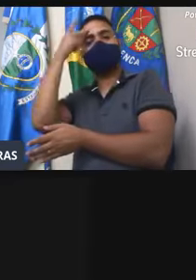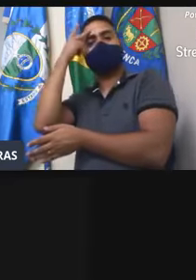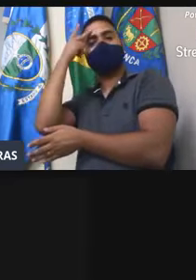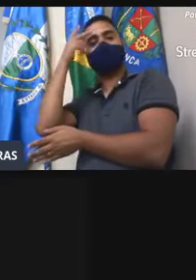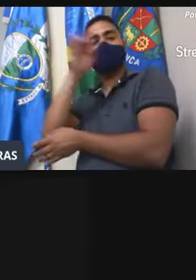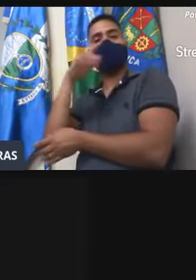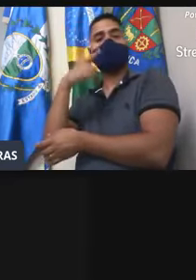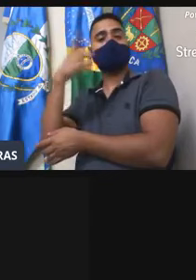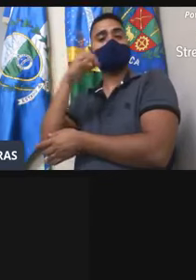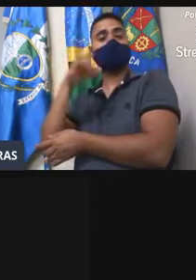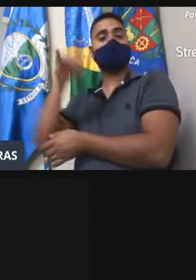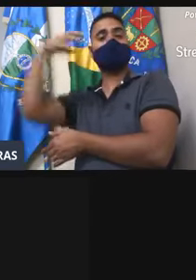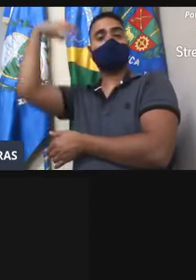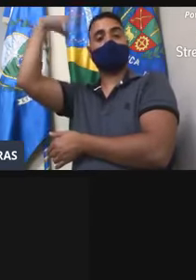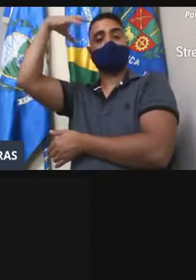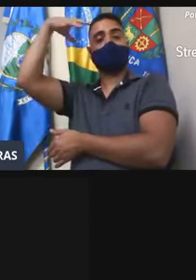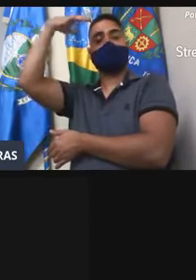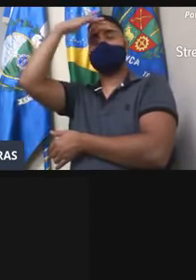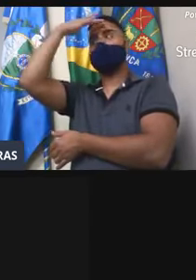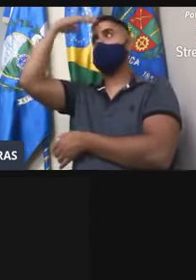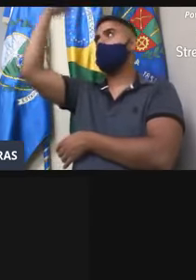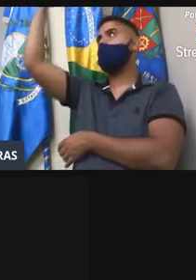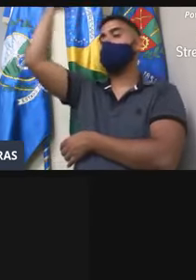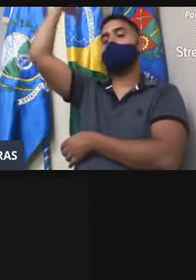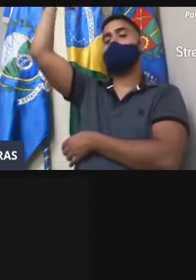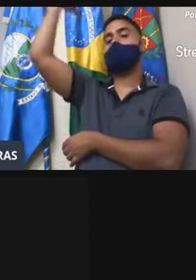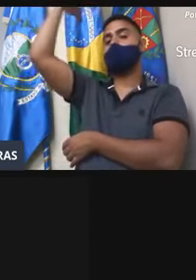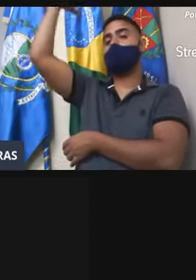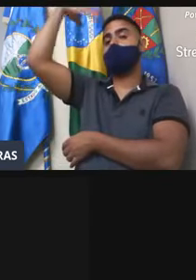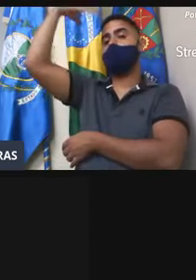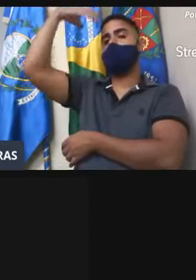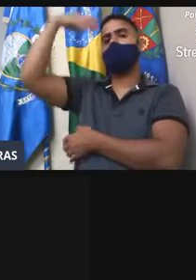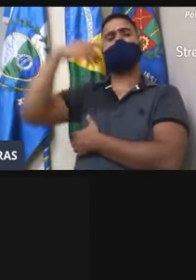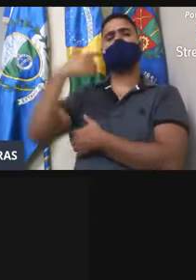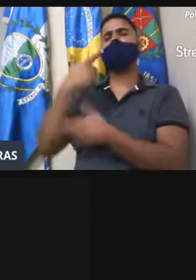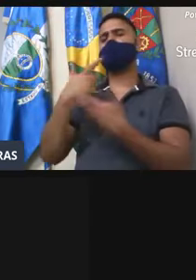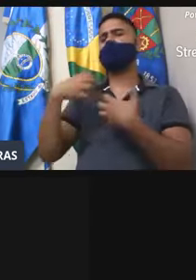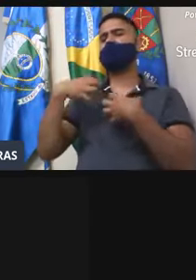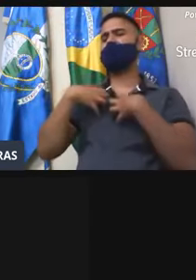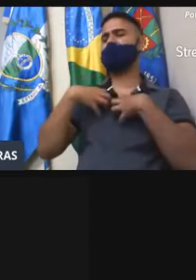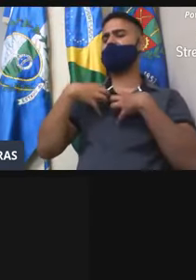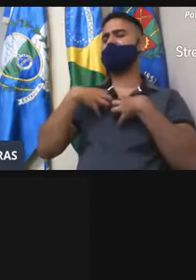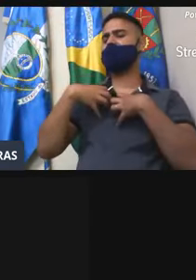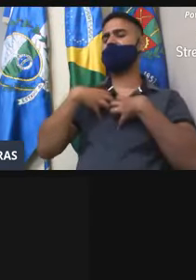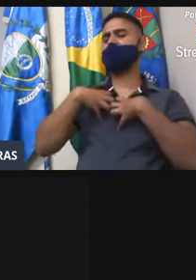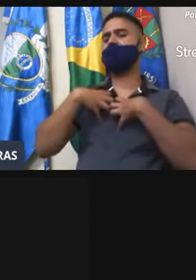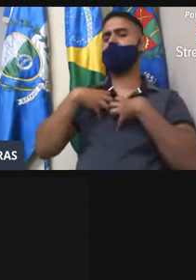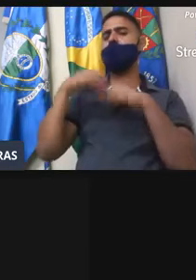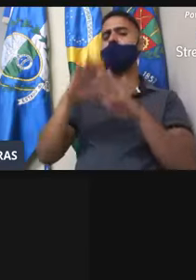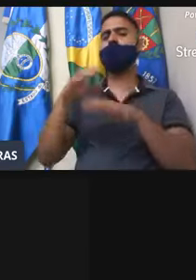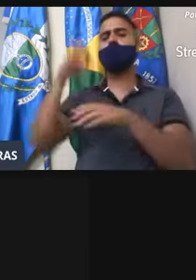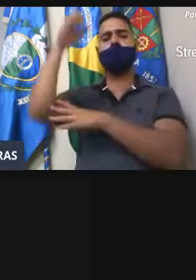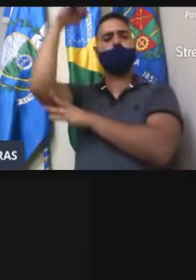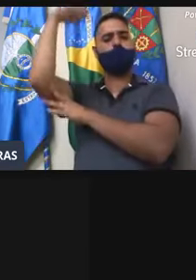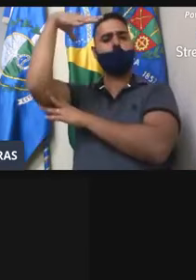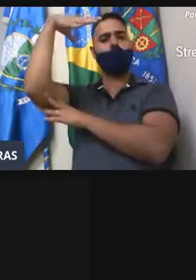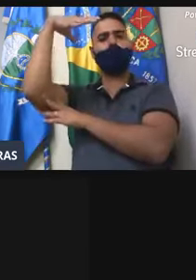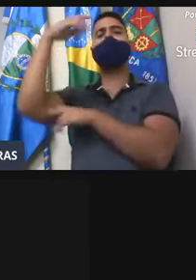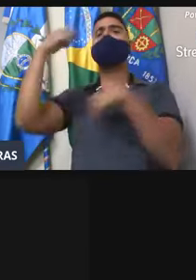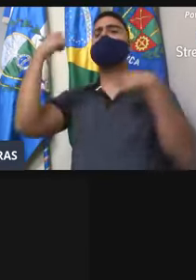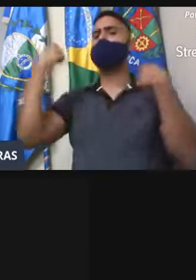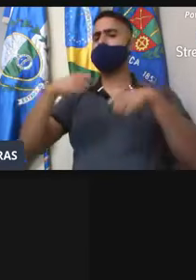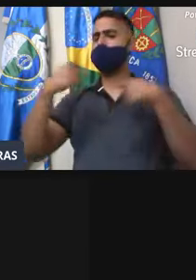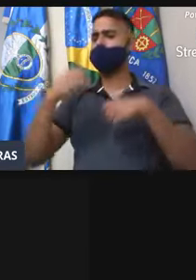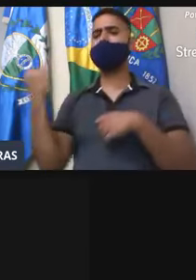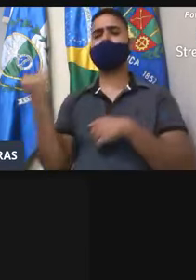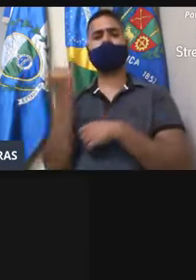dia de chuva, fica todo mundo no tempo. Então, é questão de sensibilidade. Mas a questão da iluminação é essencial.